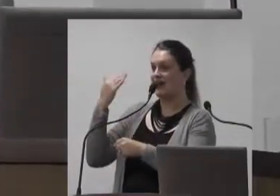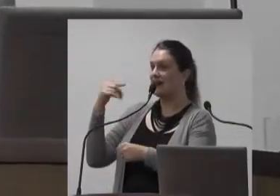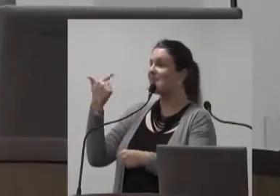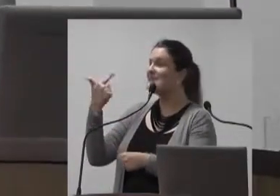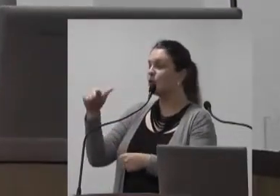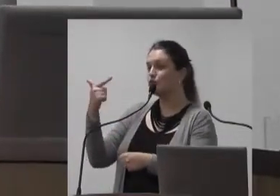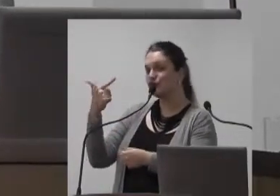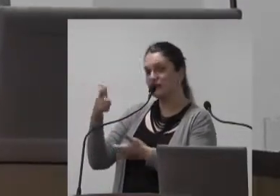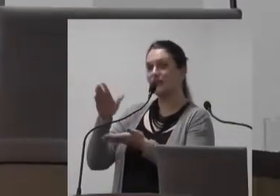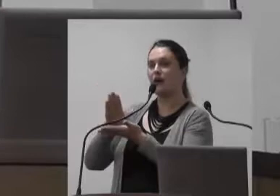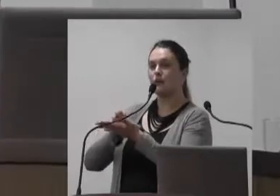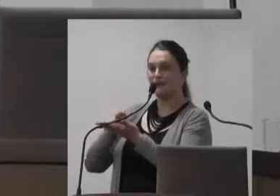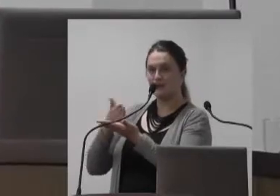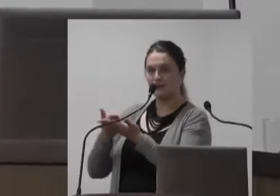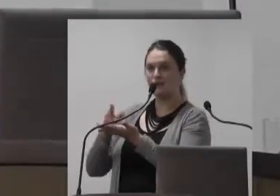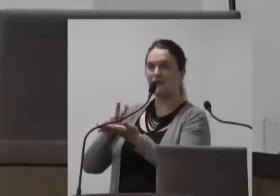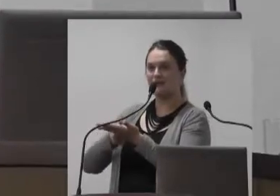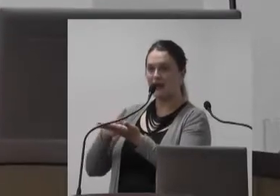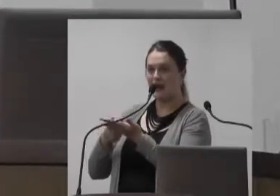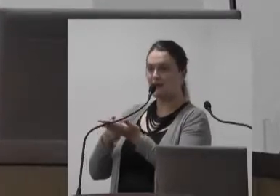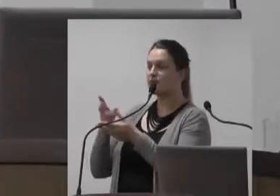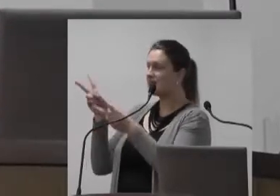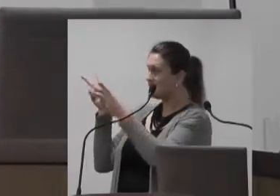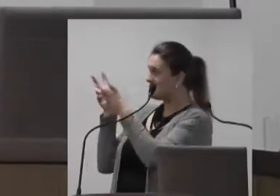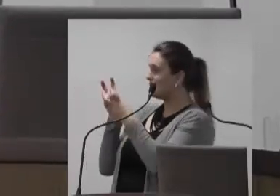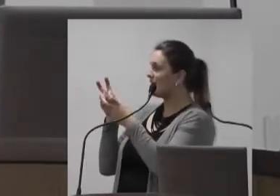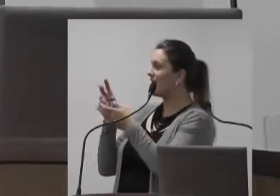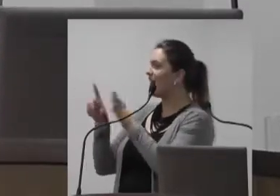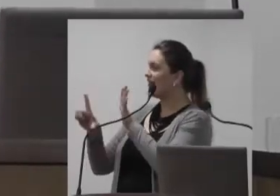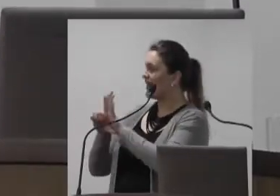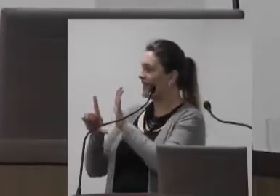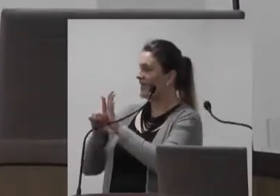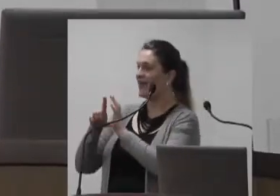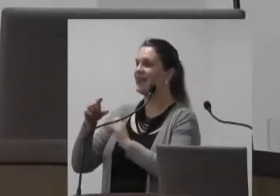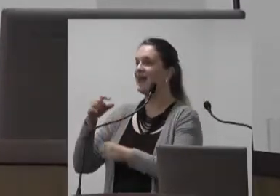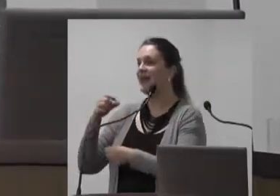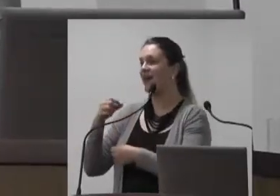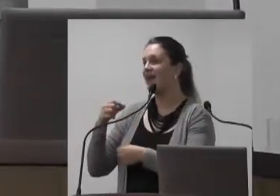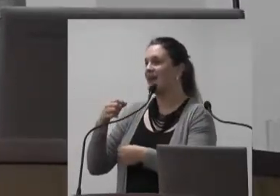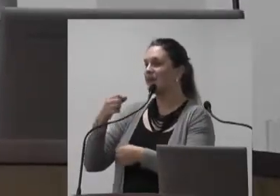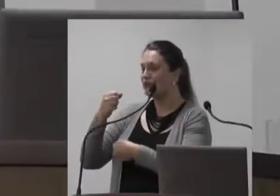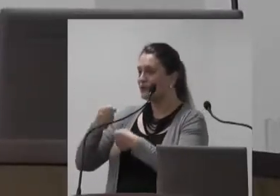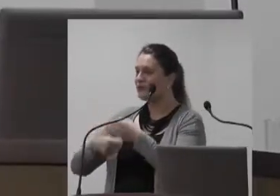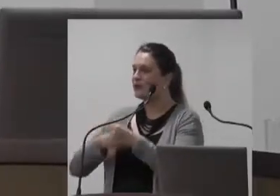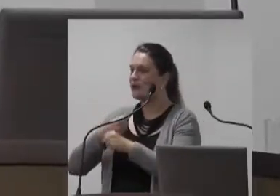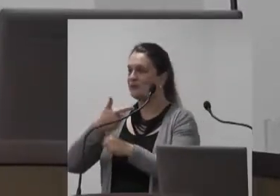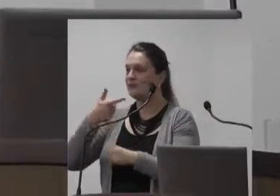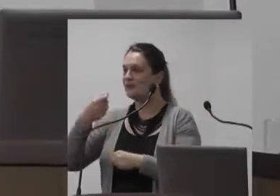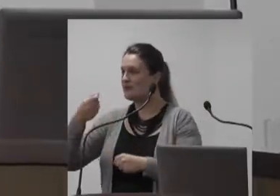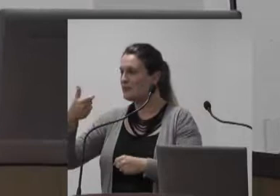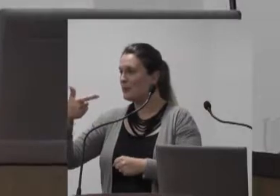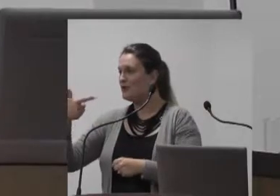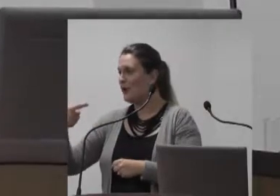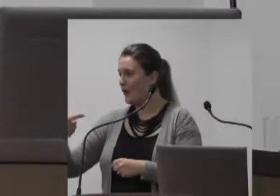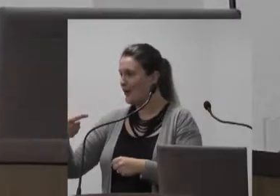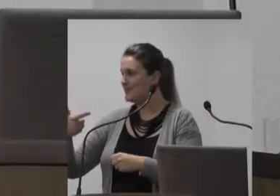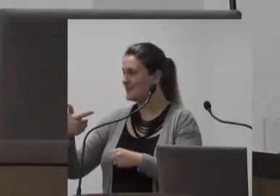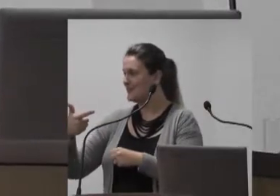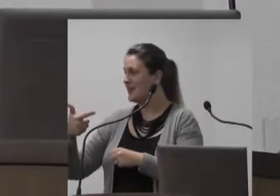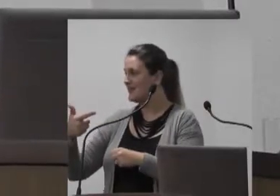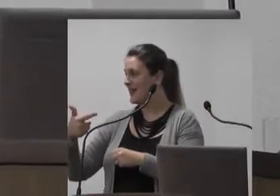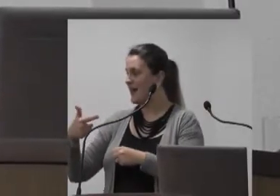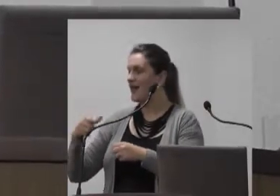anos atrás não tinha o tradutor e intérprete. Vocês viram que a lei ela é do ano de